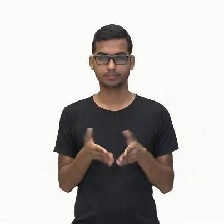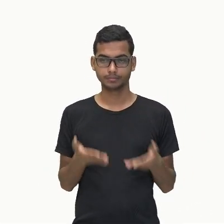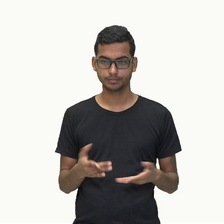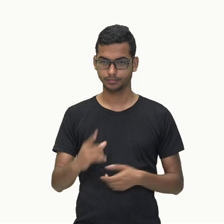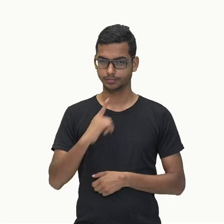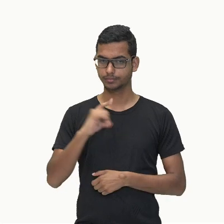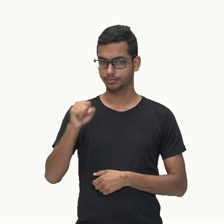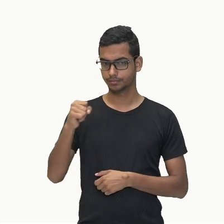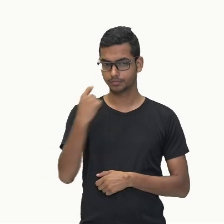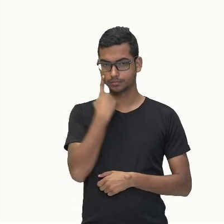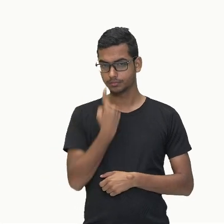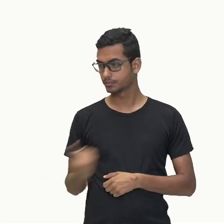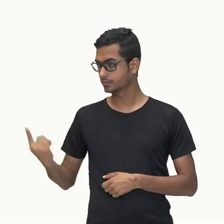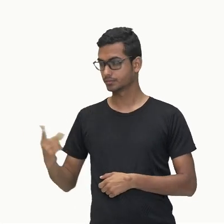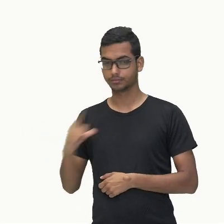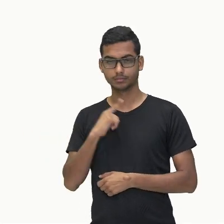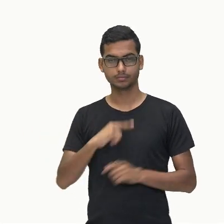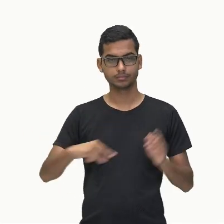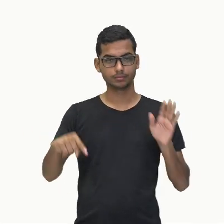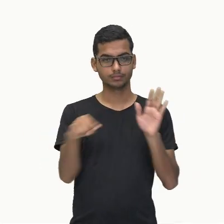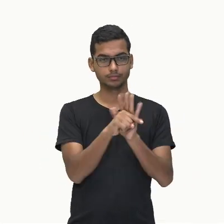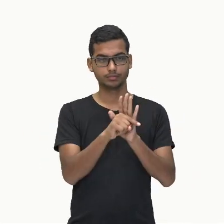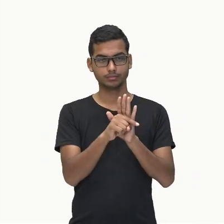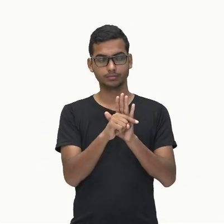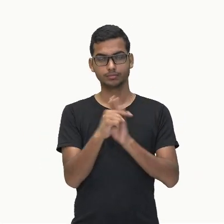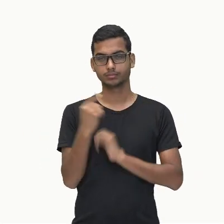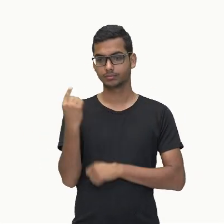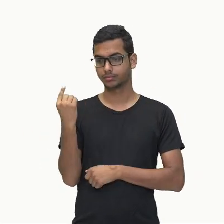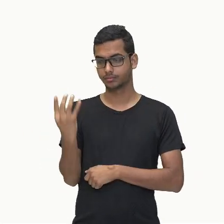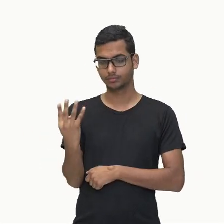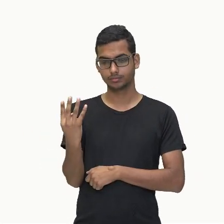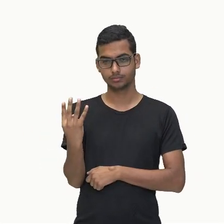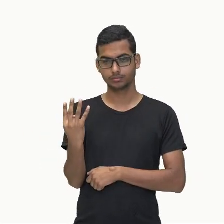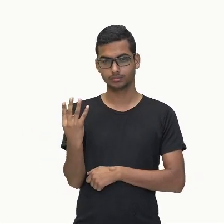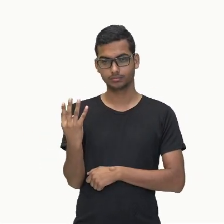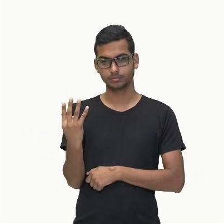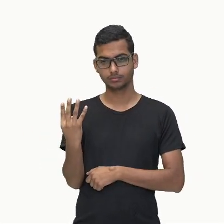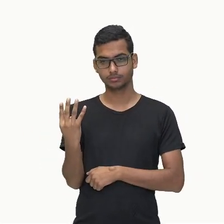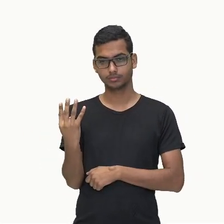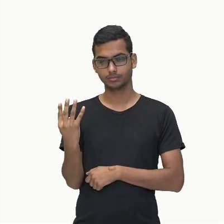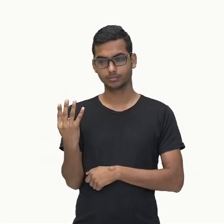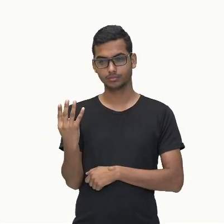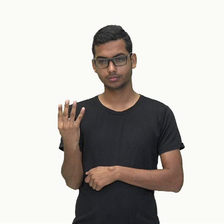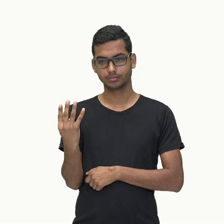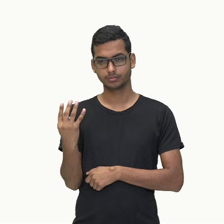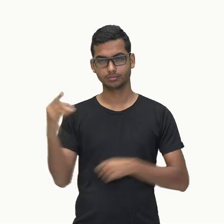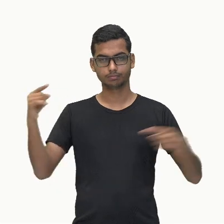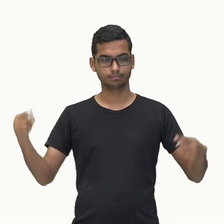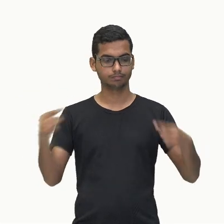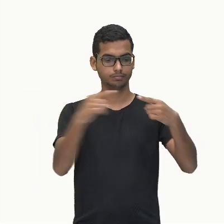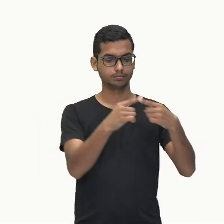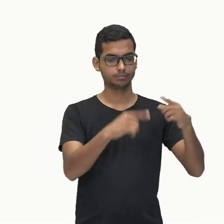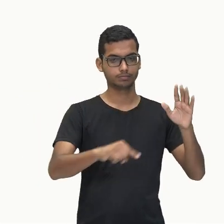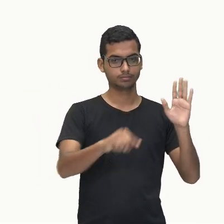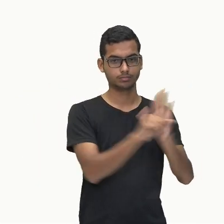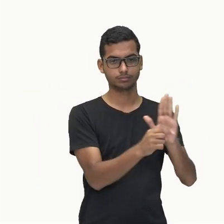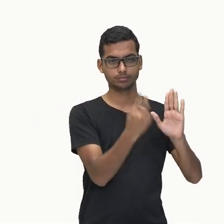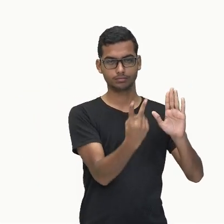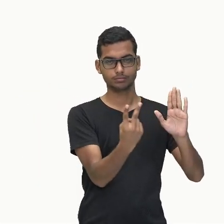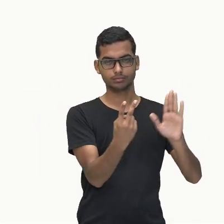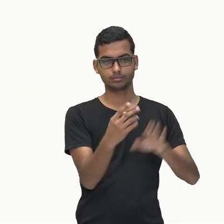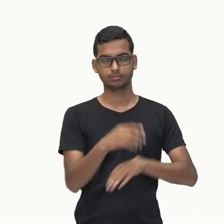o menos 4 do conjunto A associado ao menos 2 do conjunto